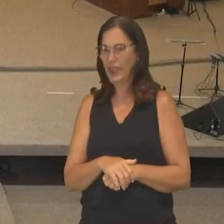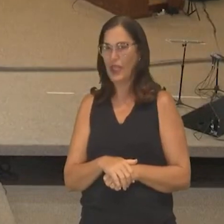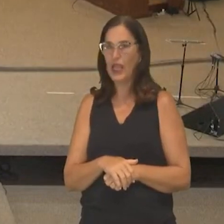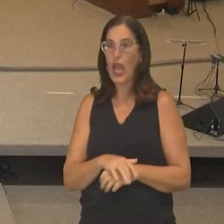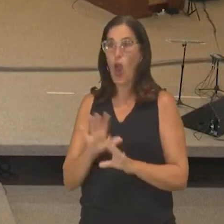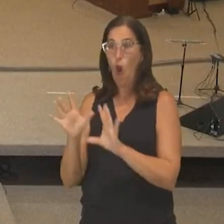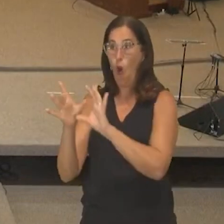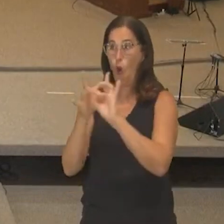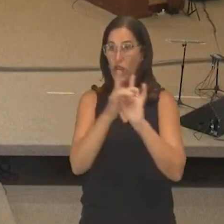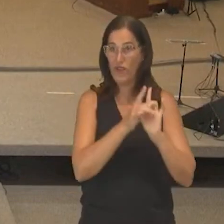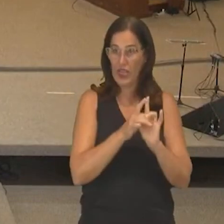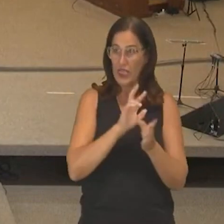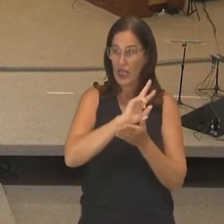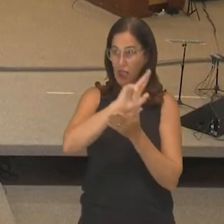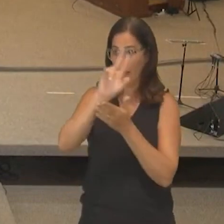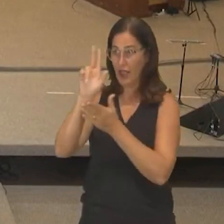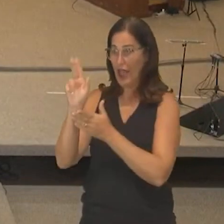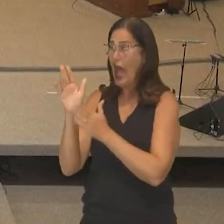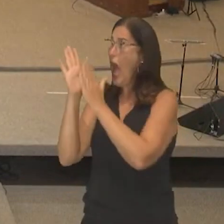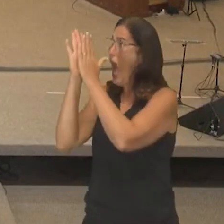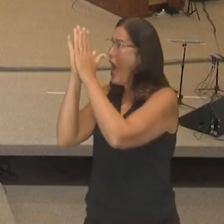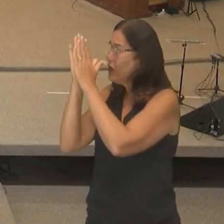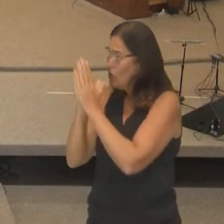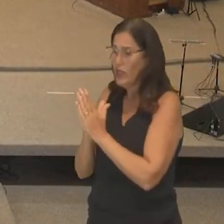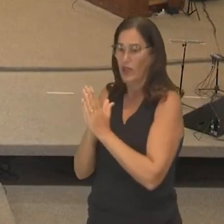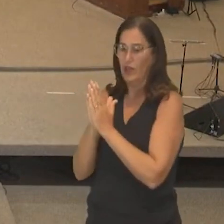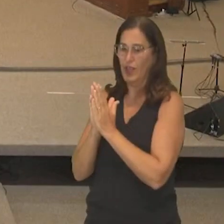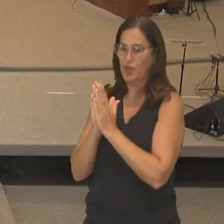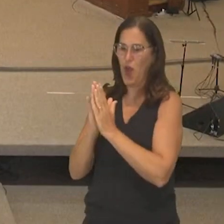Unidade e diversidade. Adoremos,